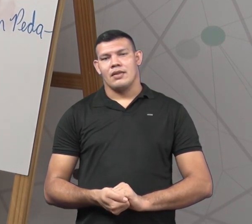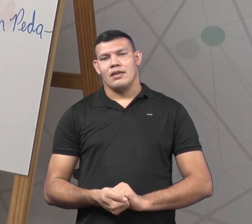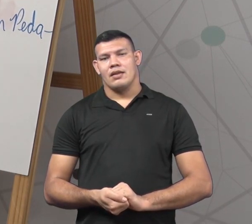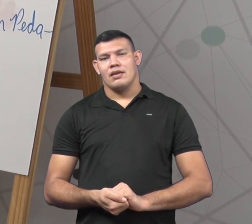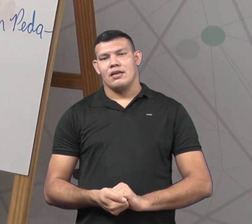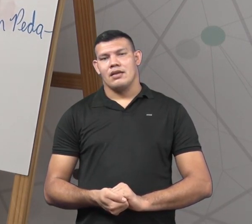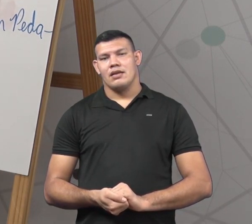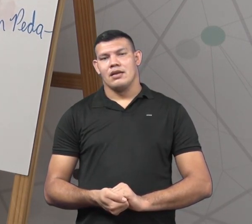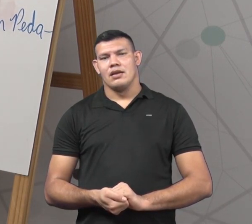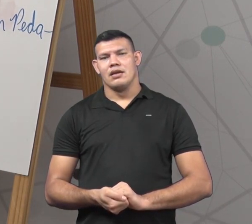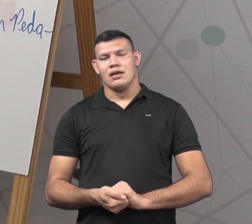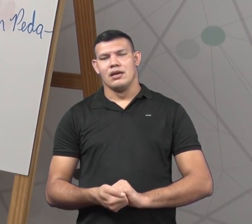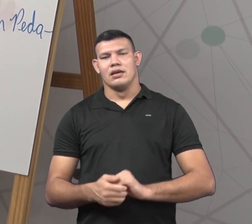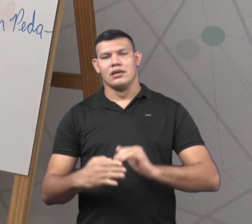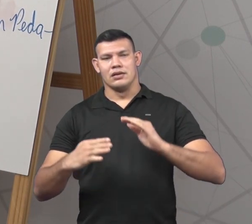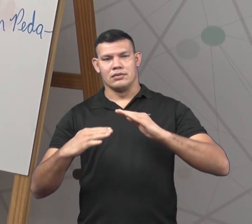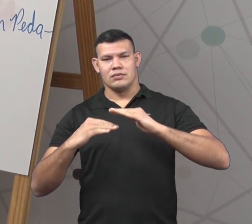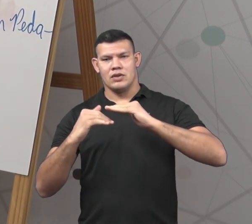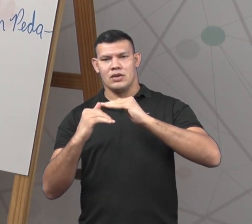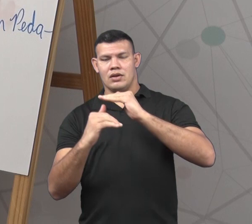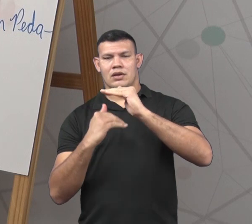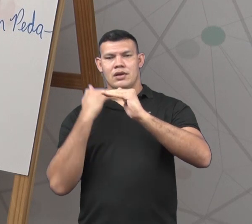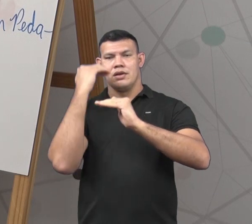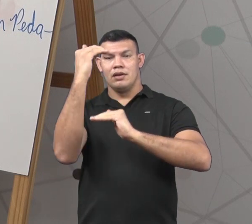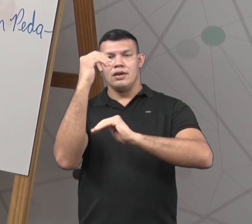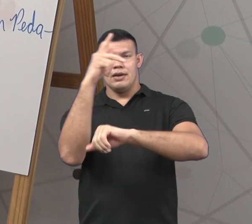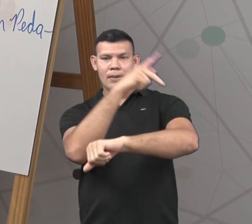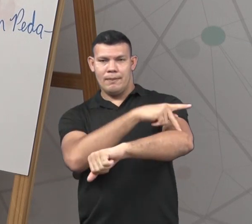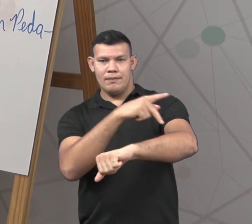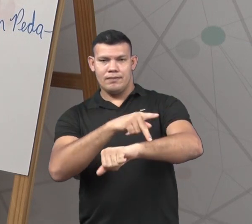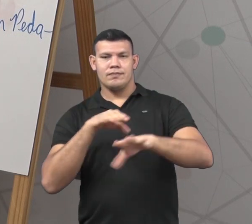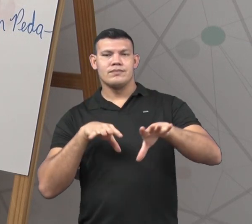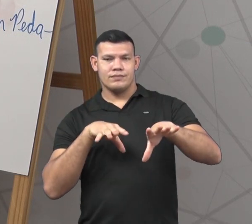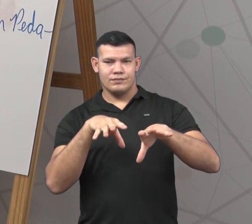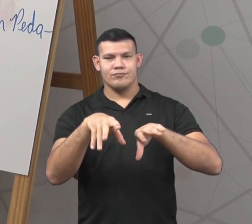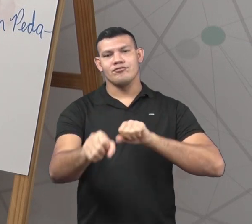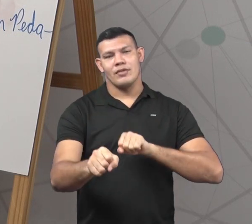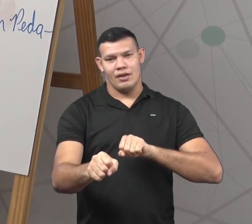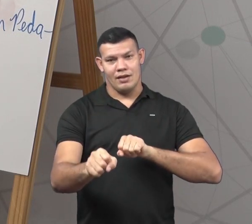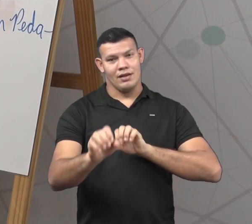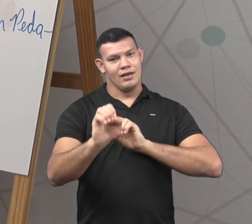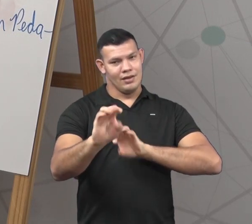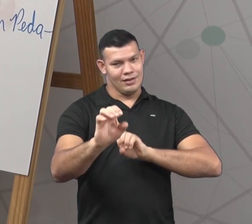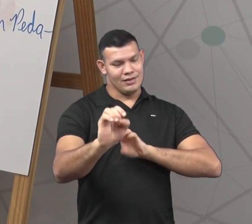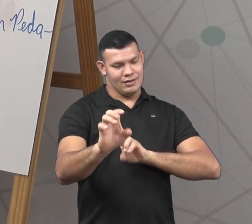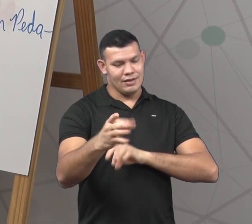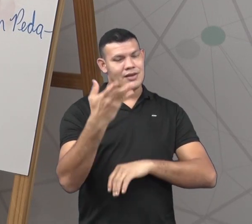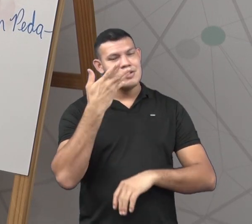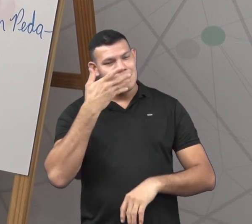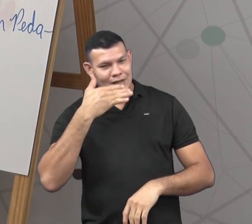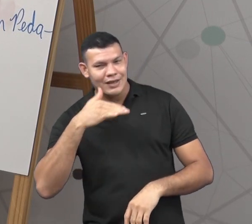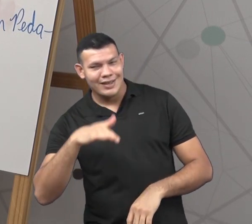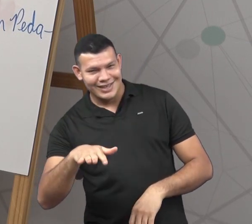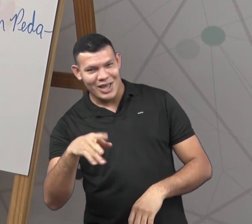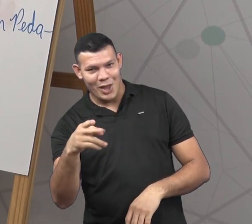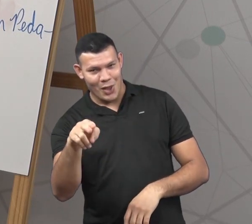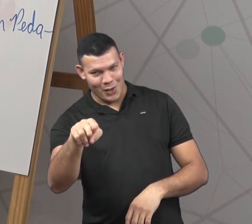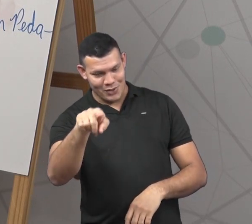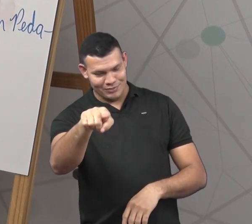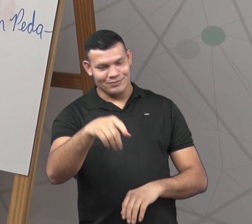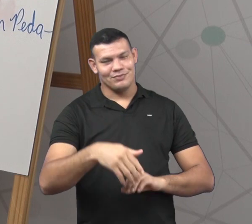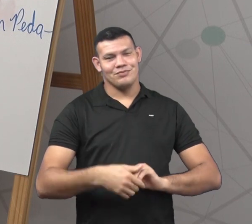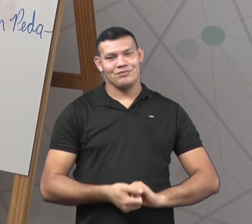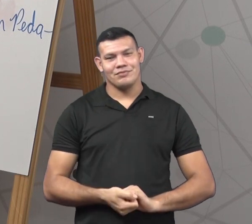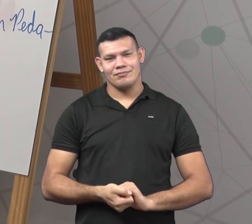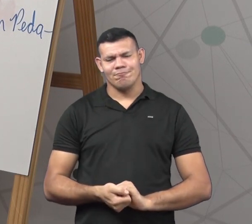concluí o ensino superior nessa área aqui, pedagogia, tá? Por isso que eu dou aula hoje em dia para crianças, como vocês. E um